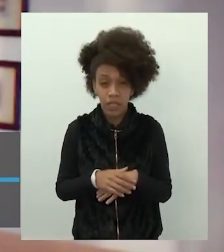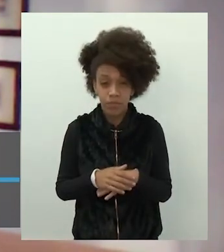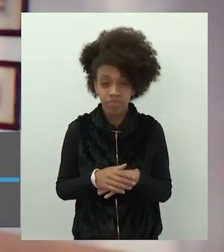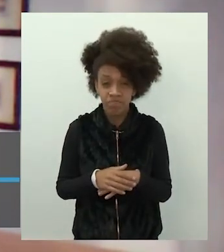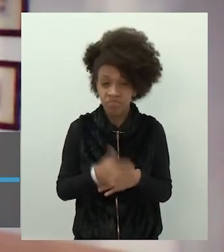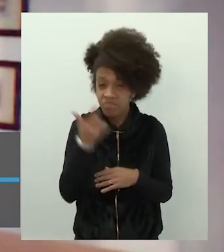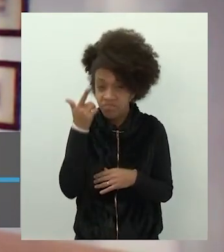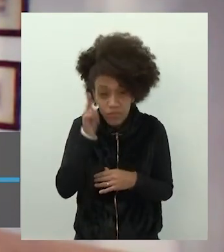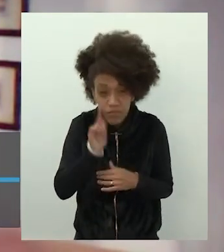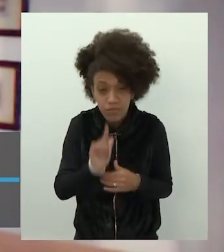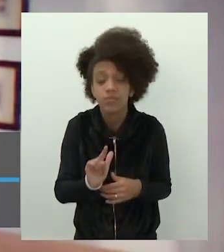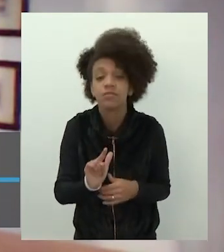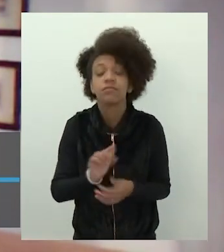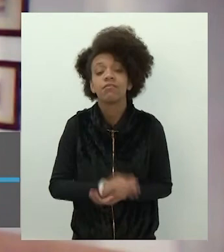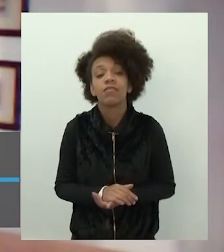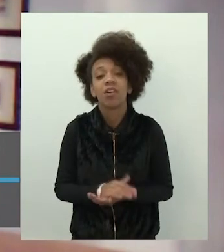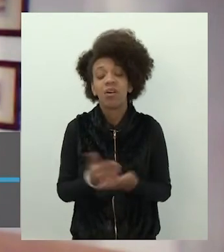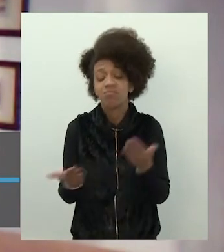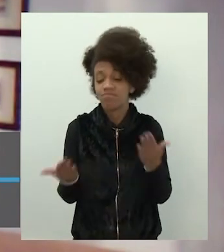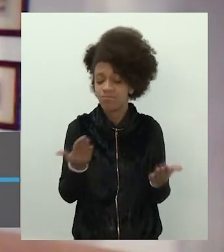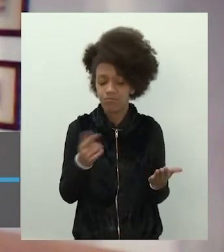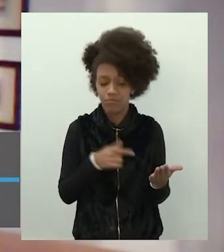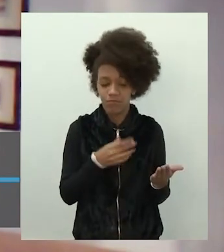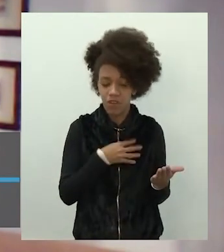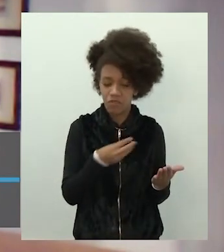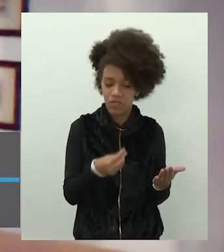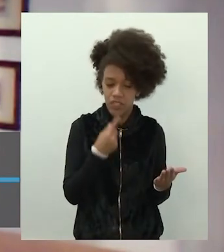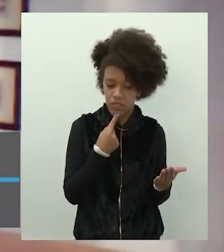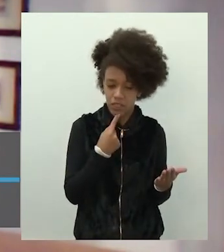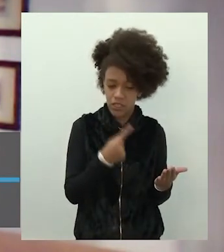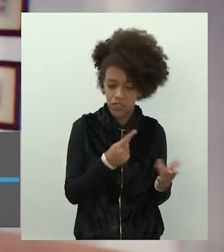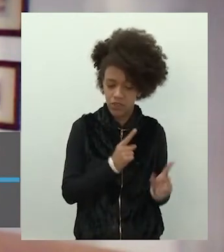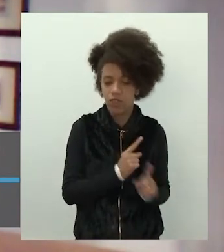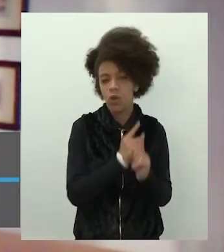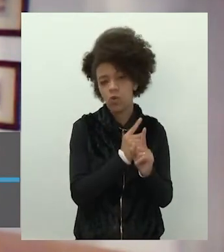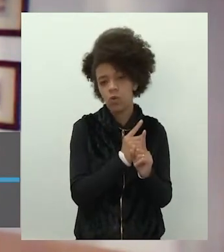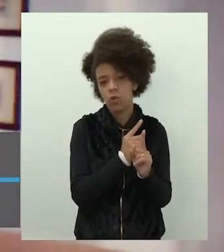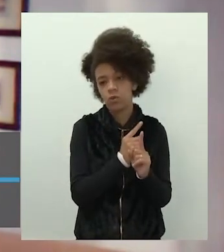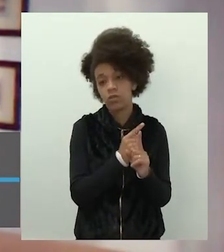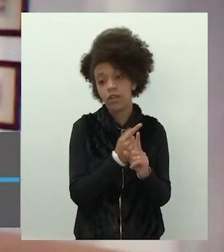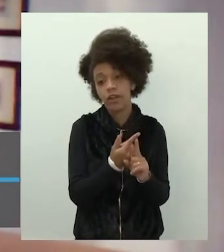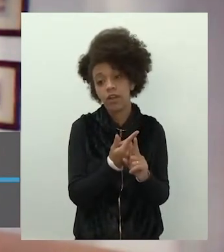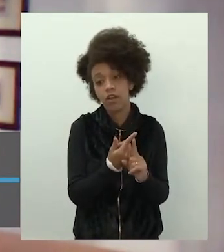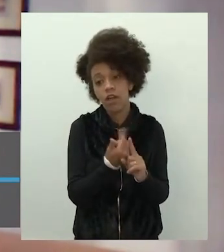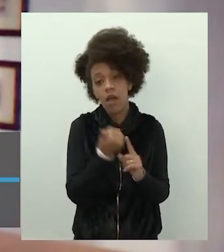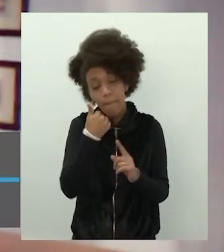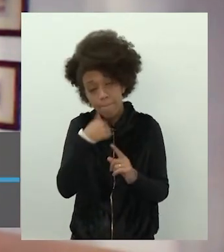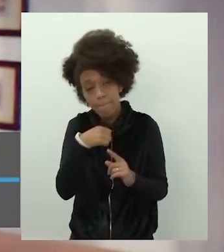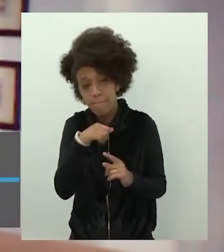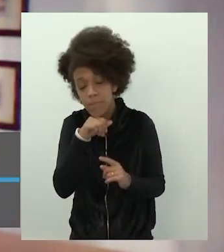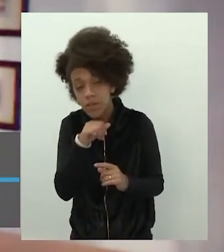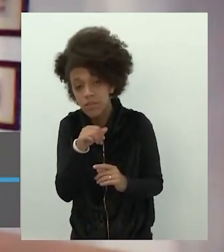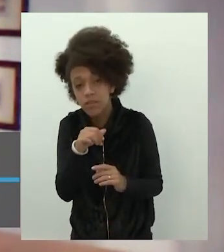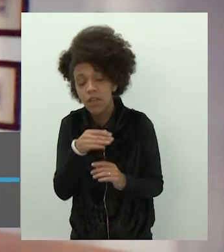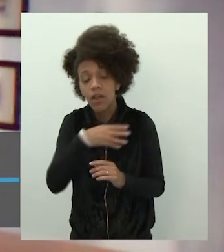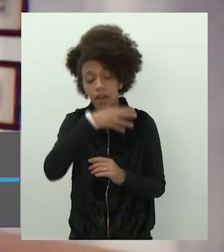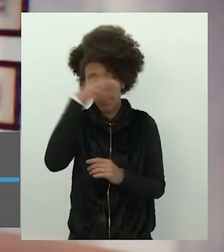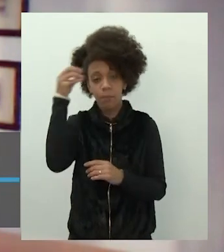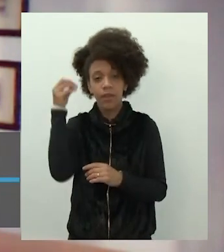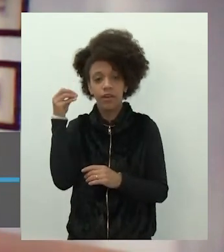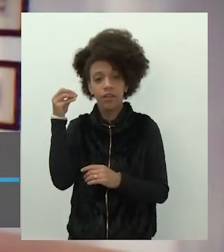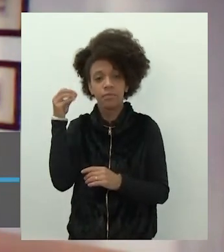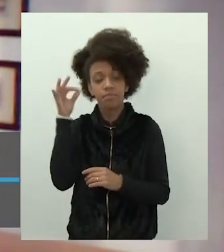avaliar, por exemplo, uma filha que vai ao encontro da mãe que tem uma demência avançada.